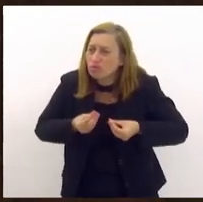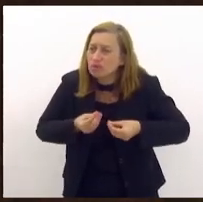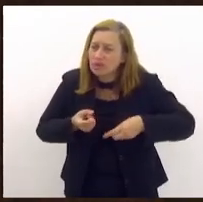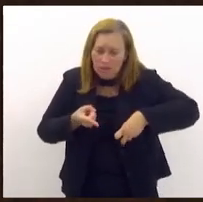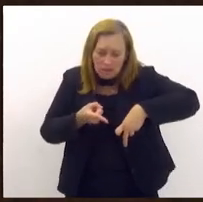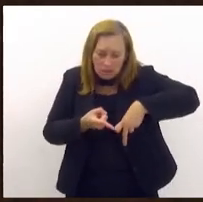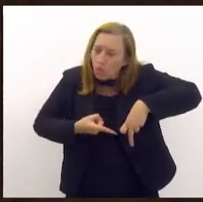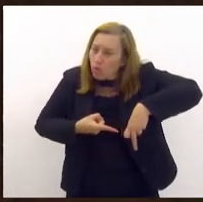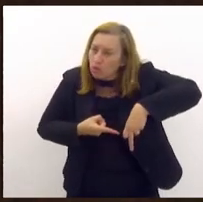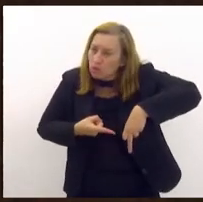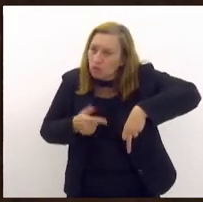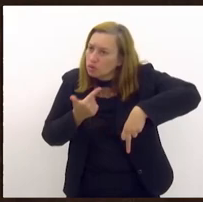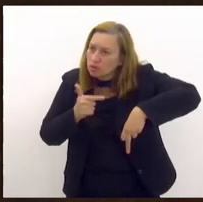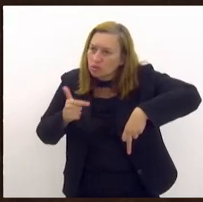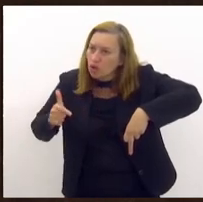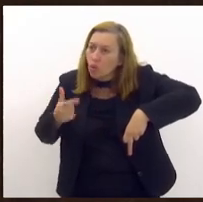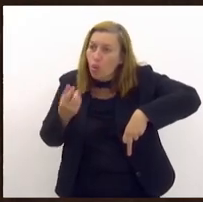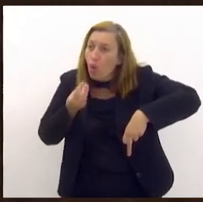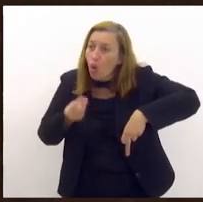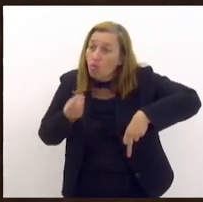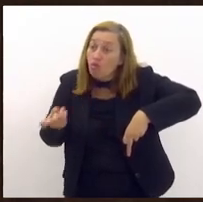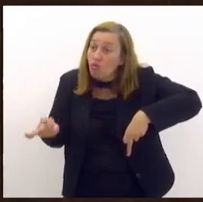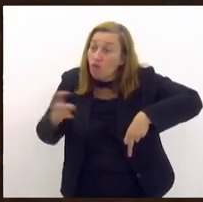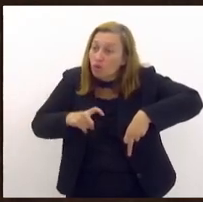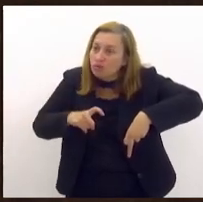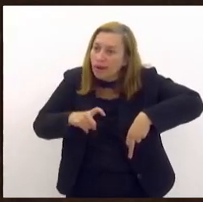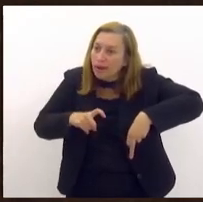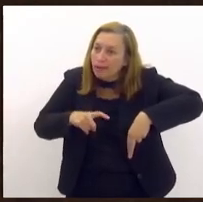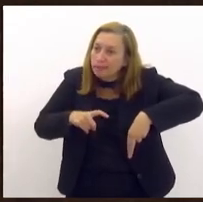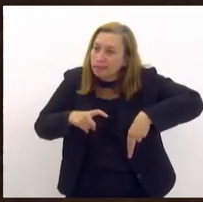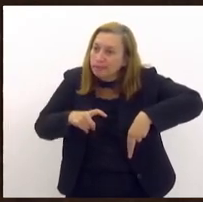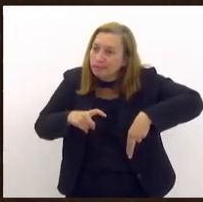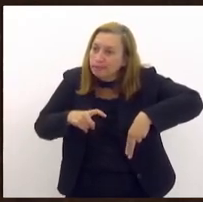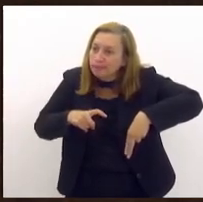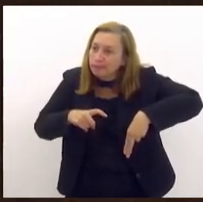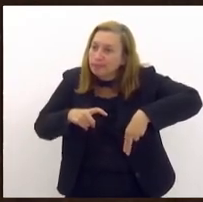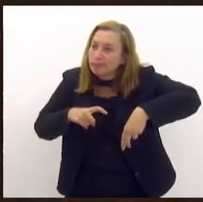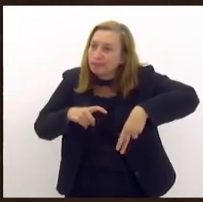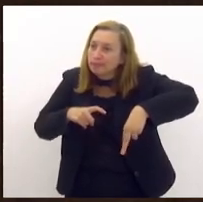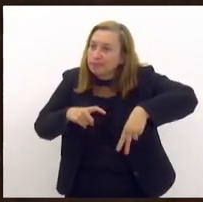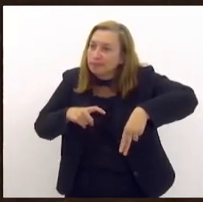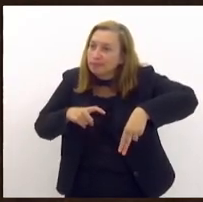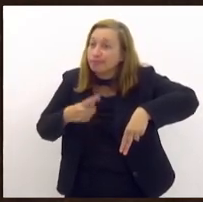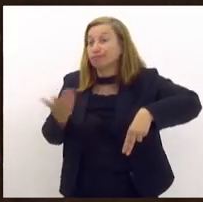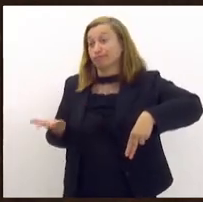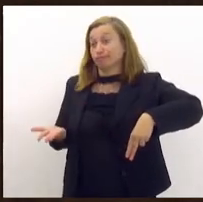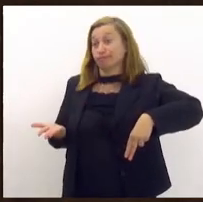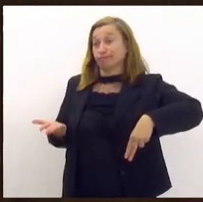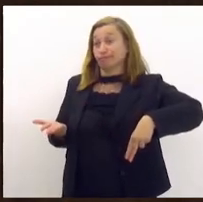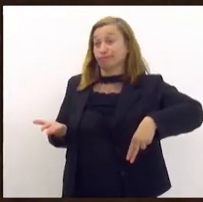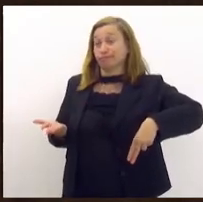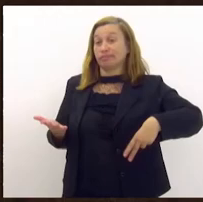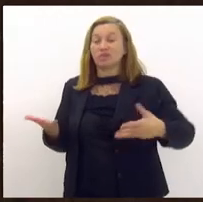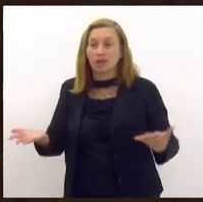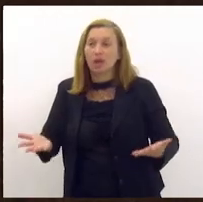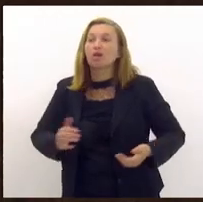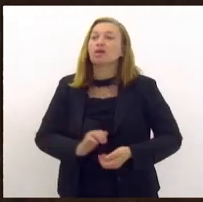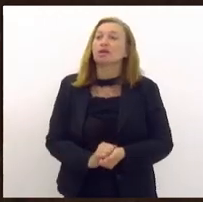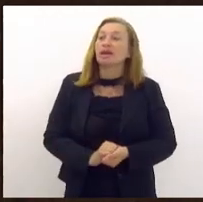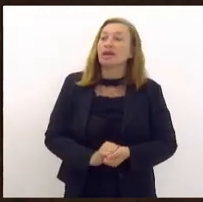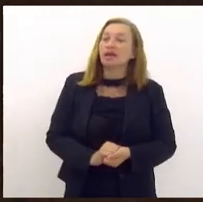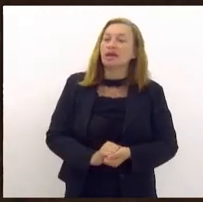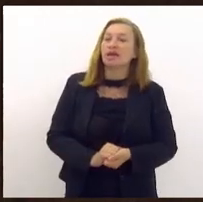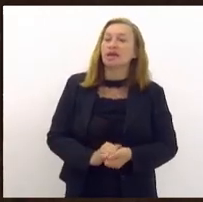deputado siciliano, com coautoria de vários outros, ela já vai nesse campo de dizer, não, espera